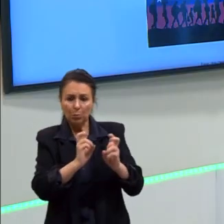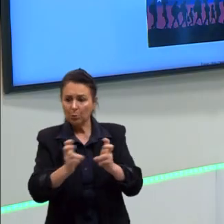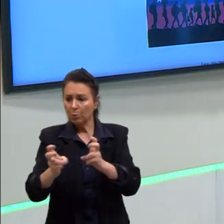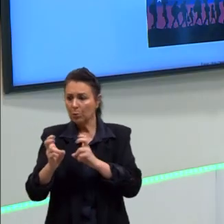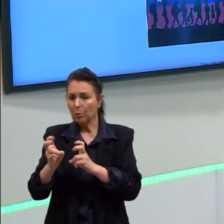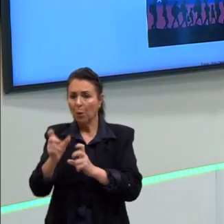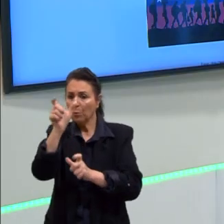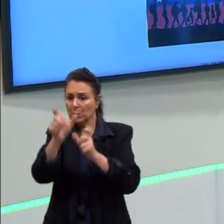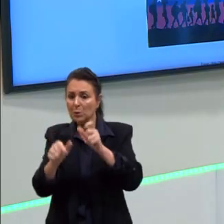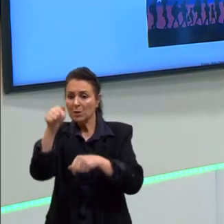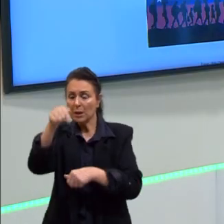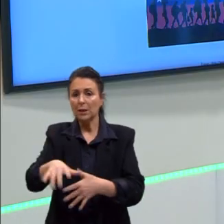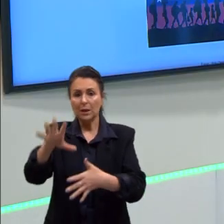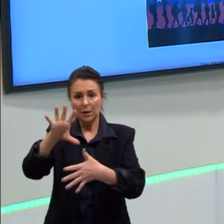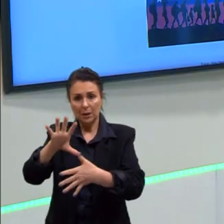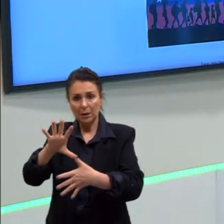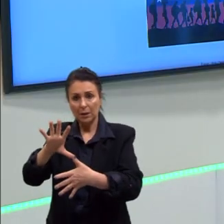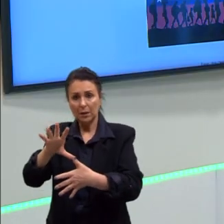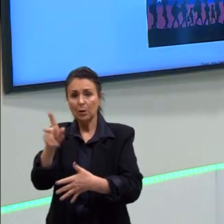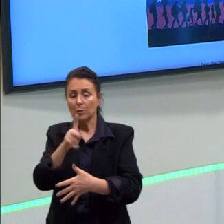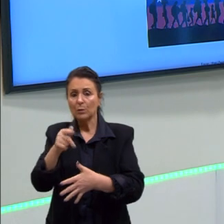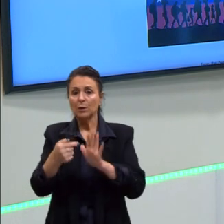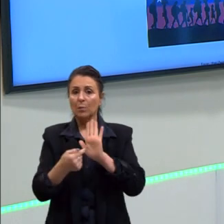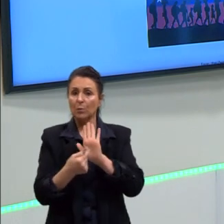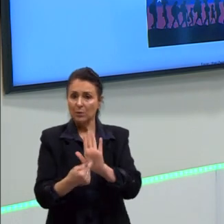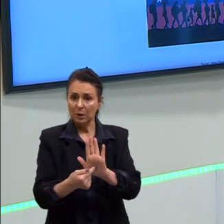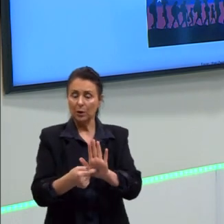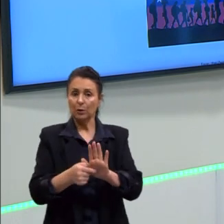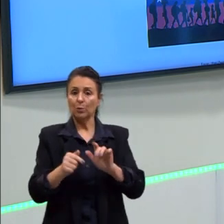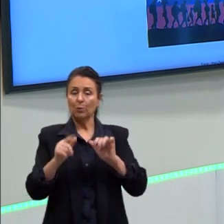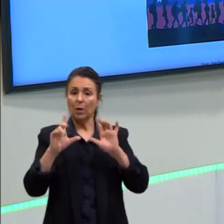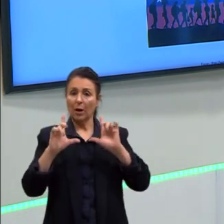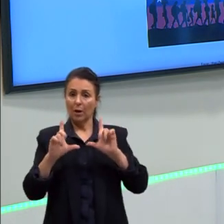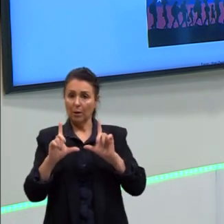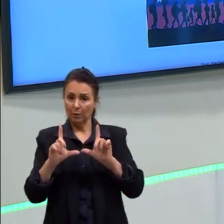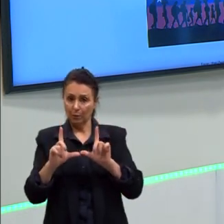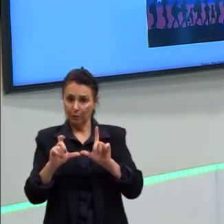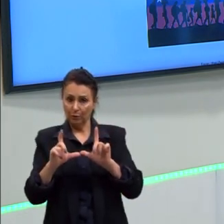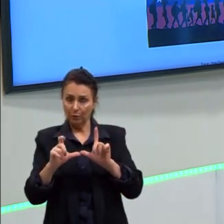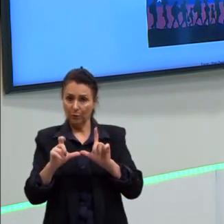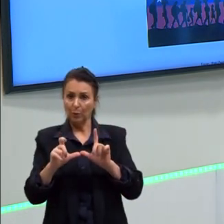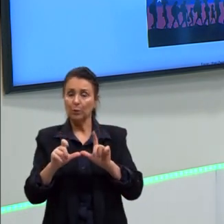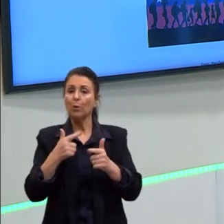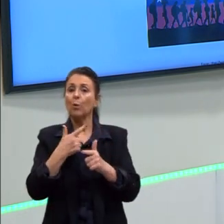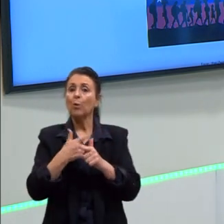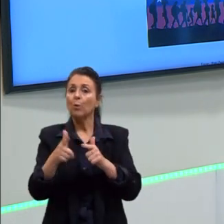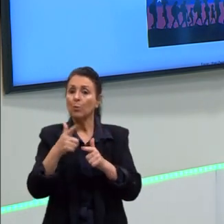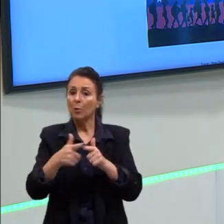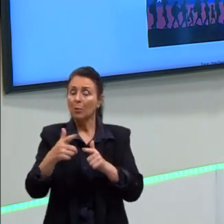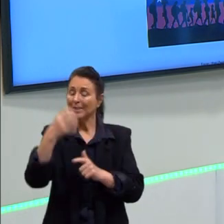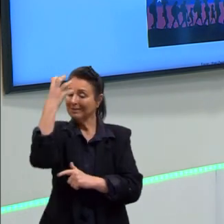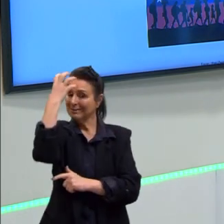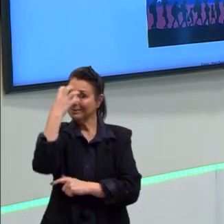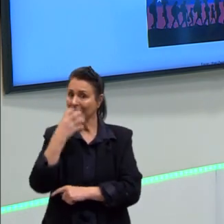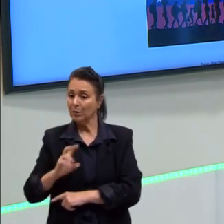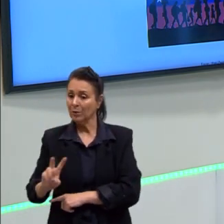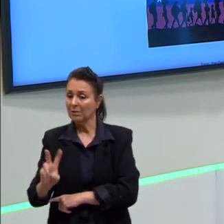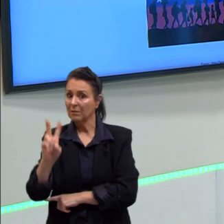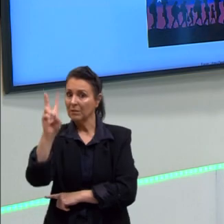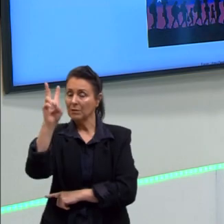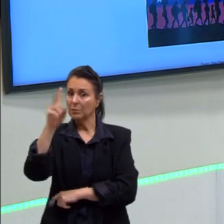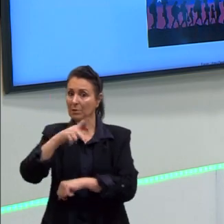da América né e eu trago justamente essas fotos aqui né gurizada a crise da Venezuela nós tivemos Então